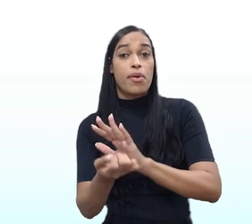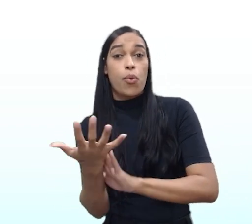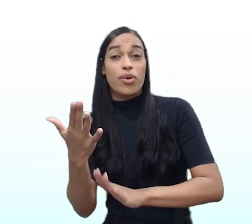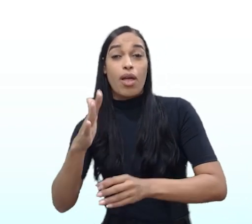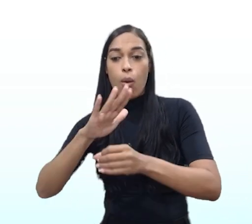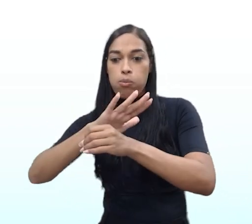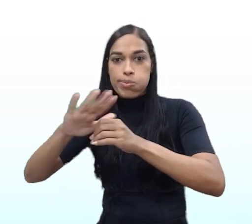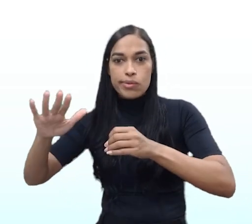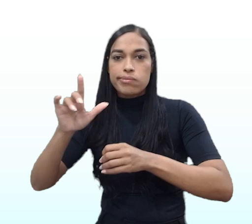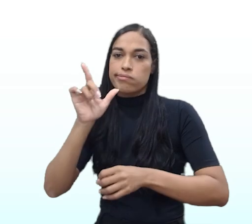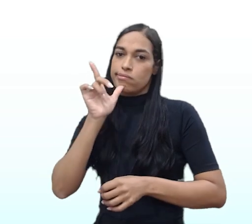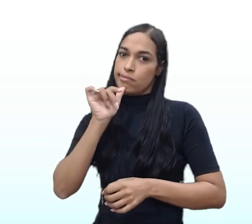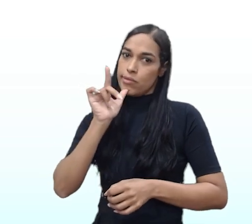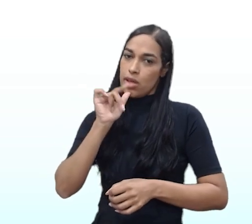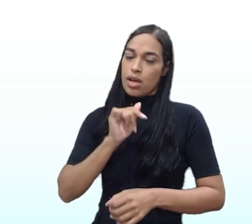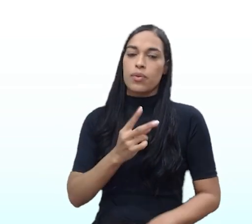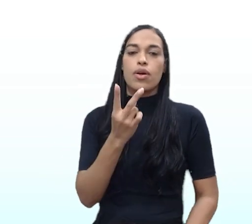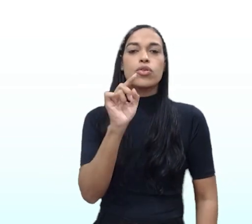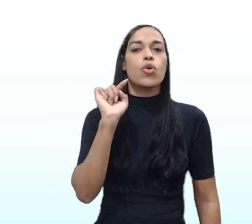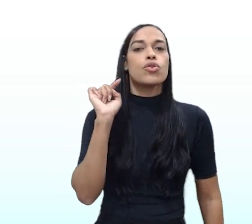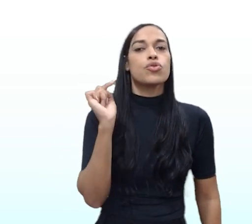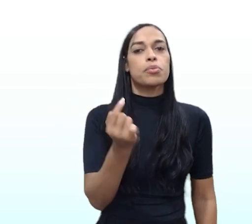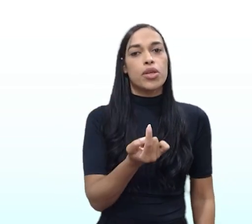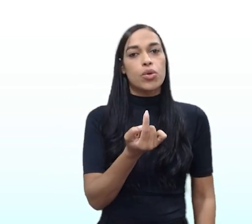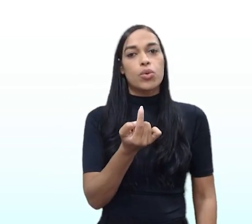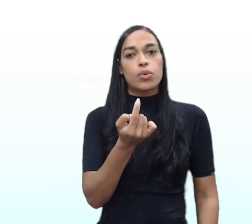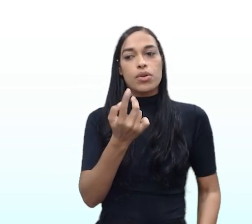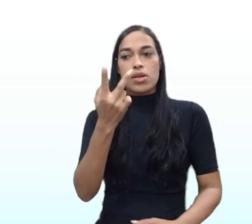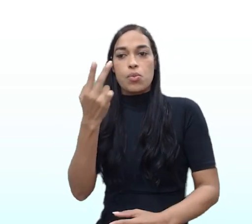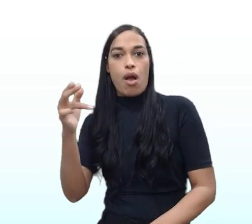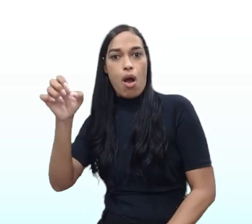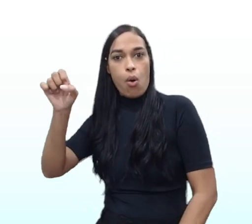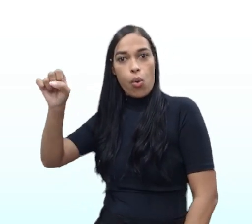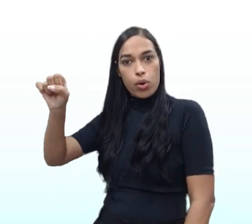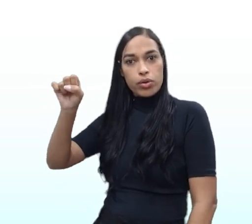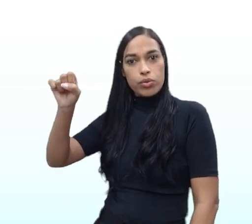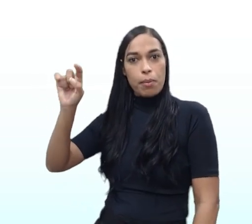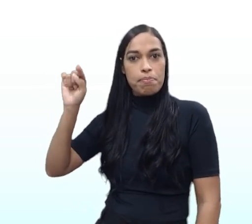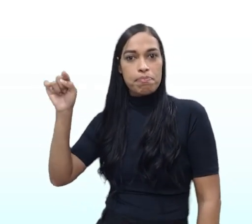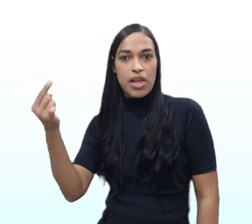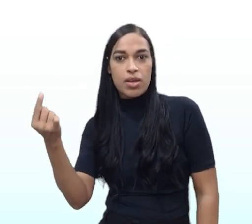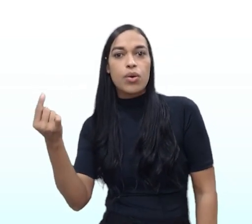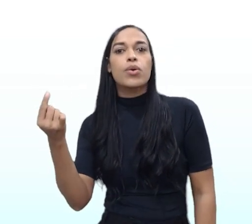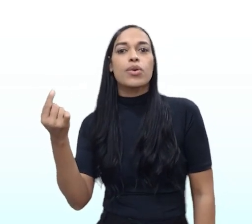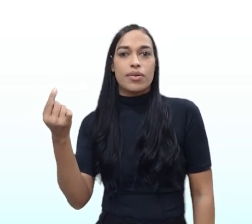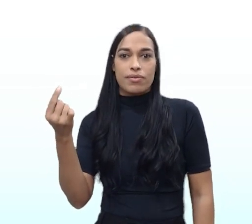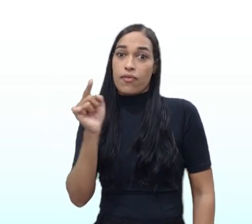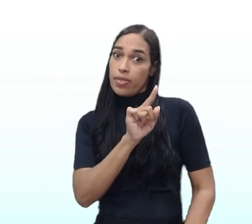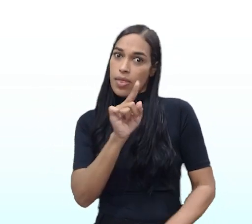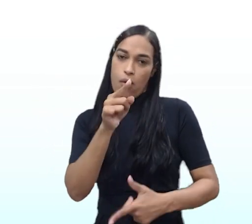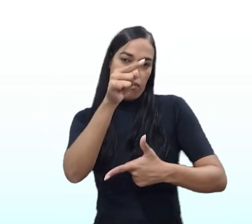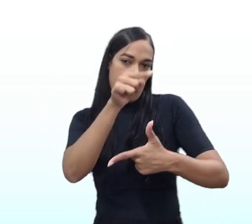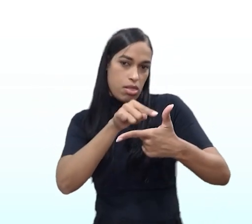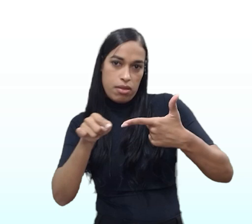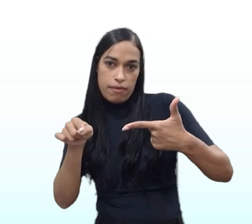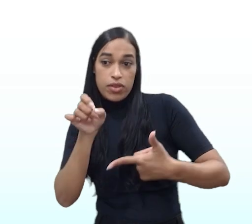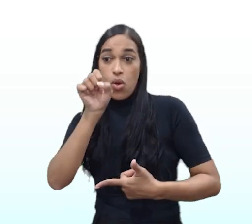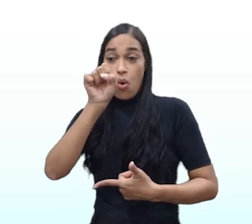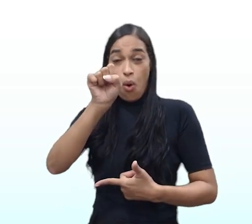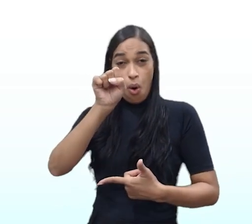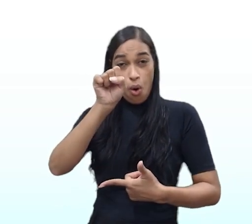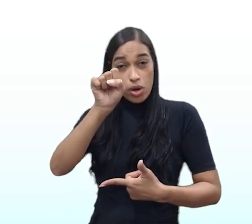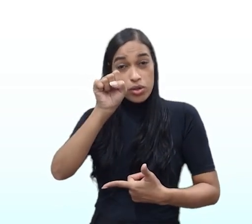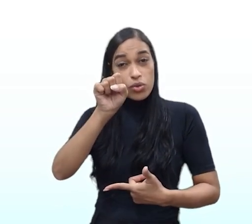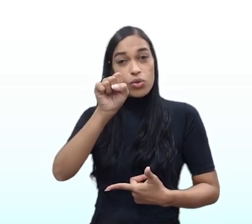total. Fechou? Então vê comigo aí, ó, 2.000 está para 8.000. Óbvio que você não vai dividir 2.000